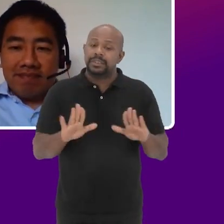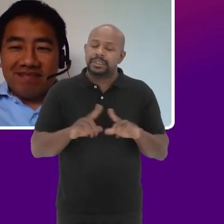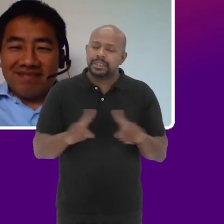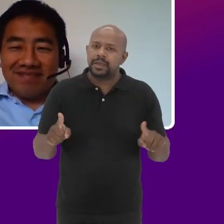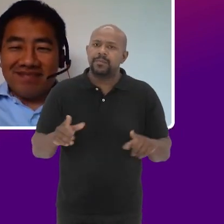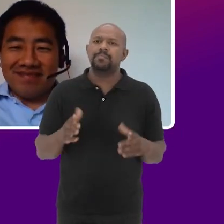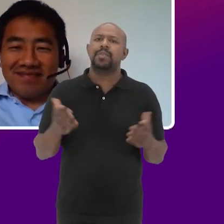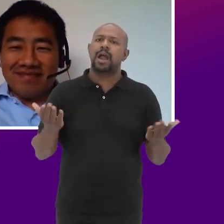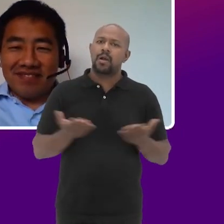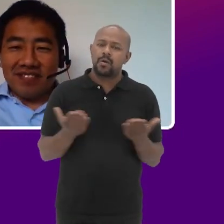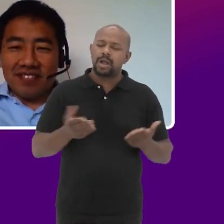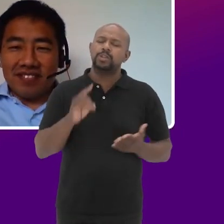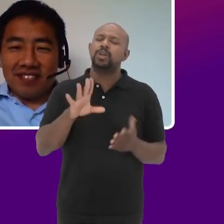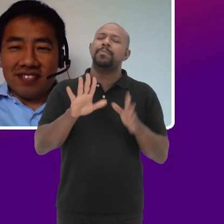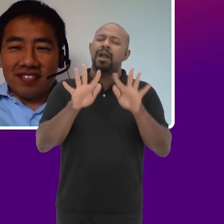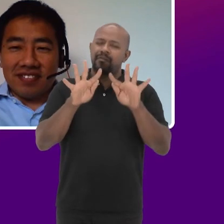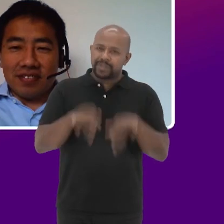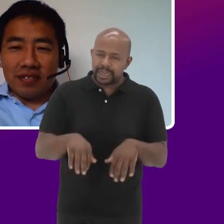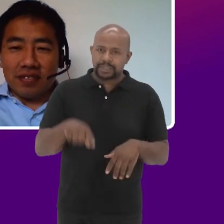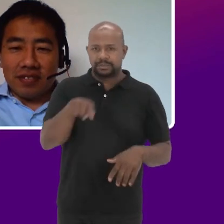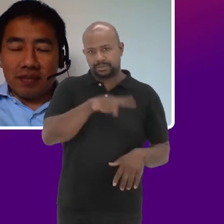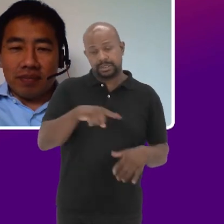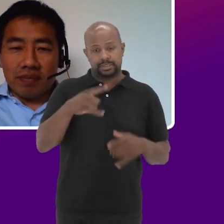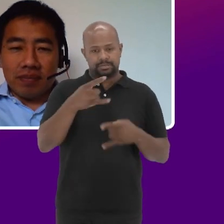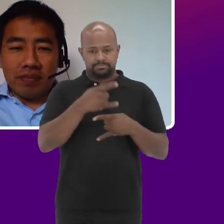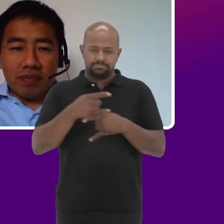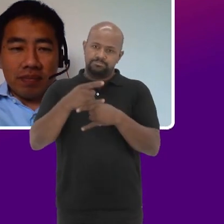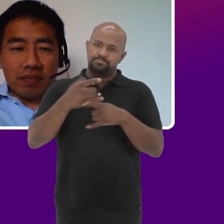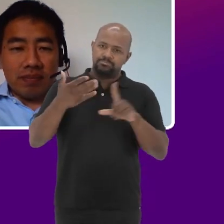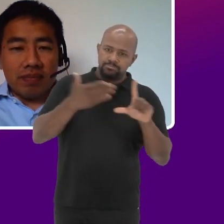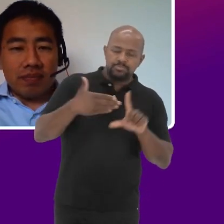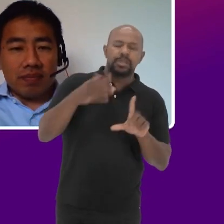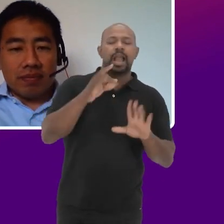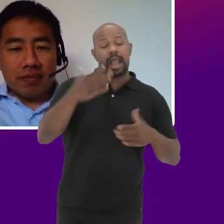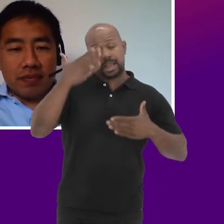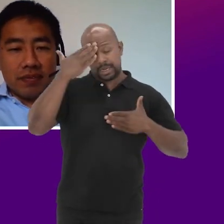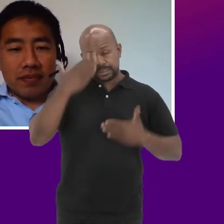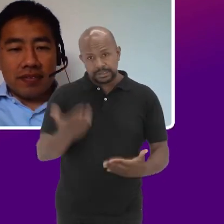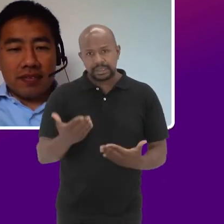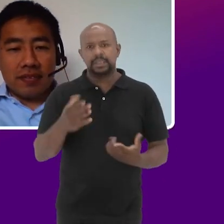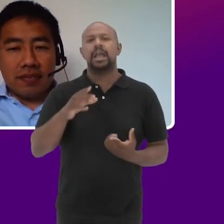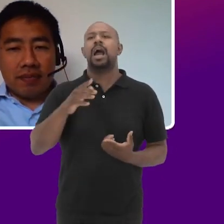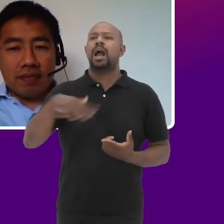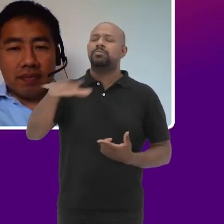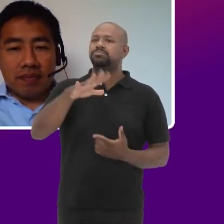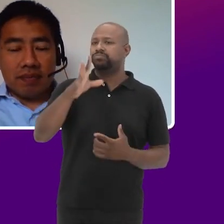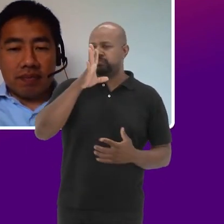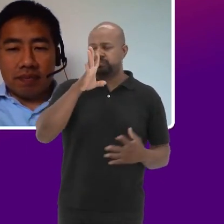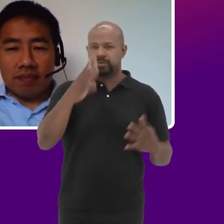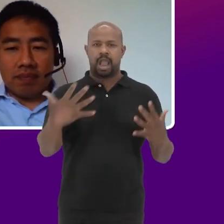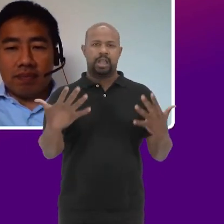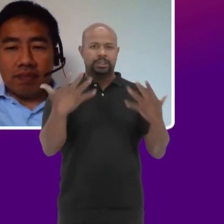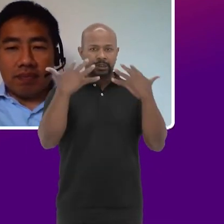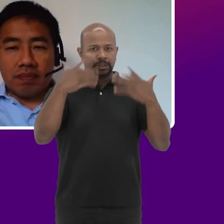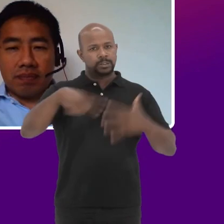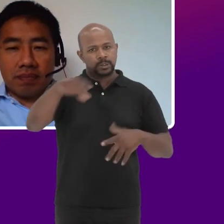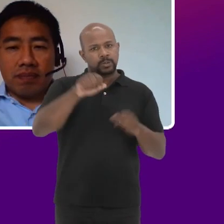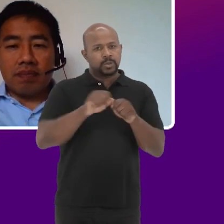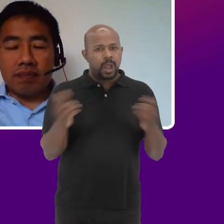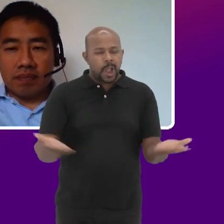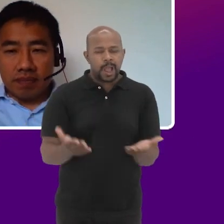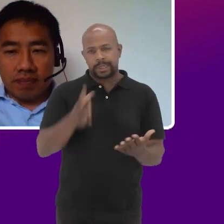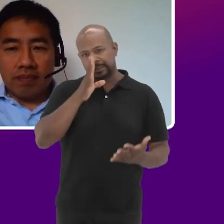Então, eu parto aqui para a finalização desse painel, agradecendo a audiência, né, das pessoas que